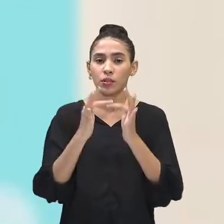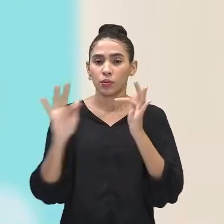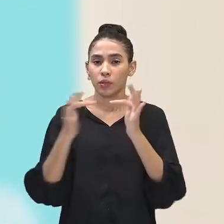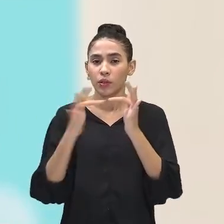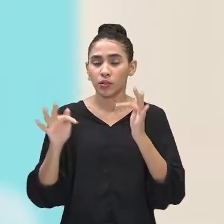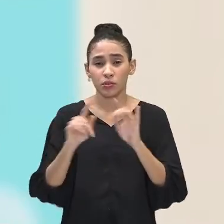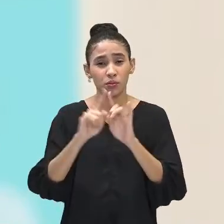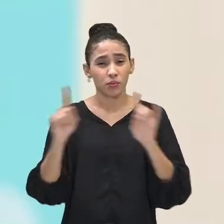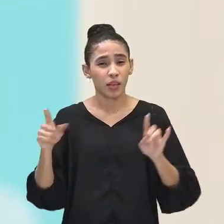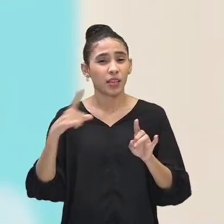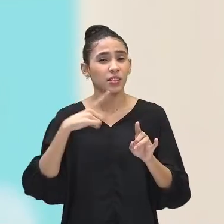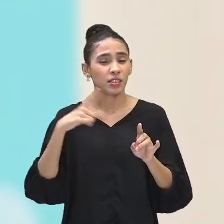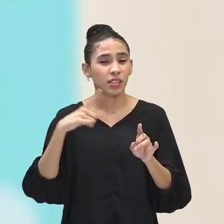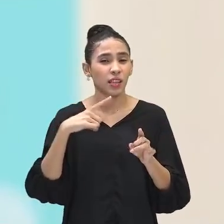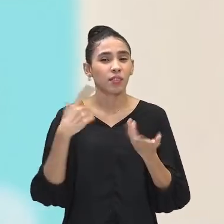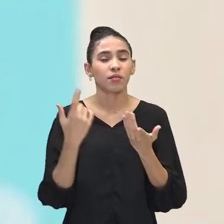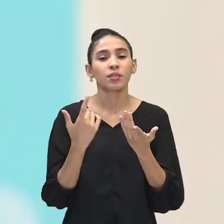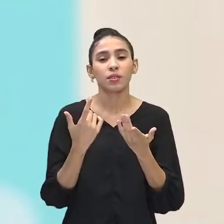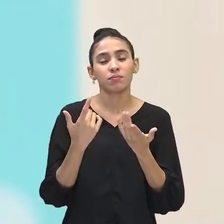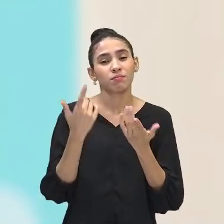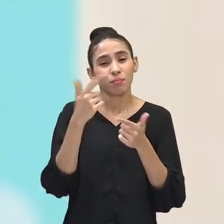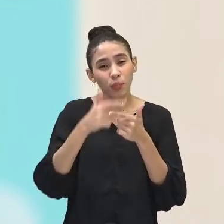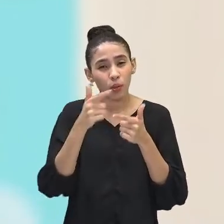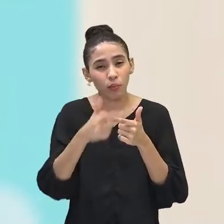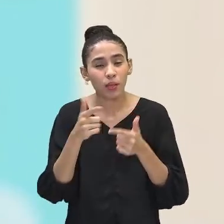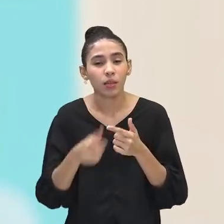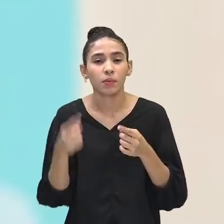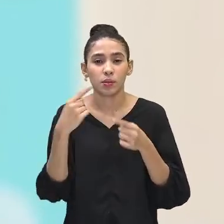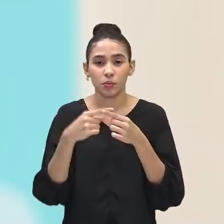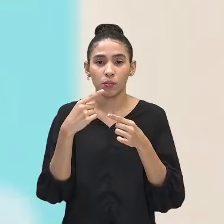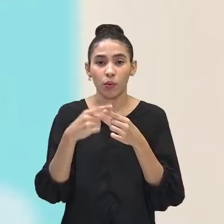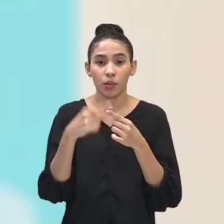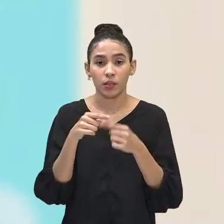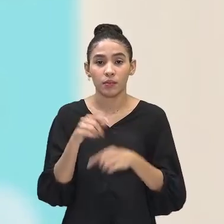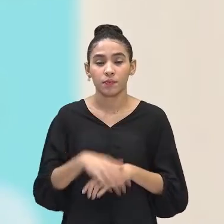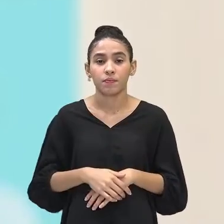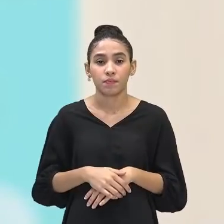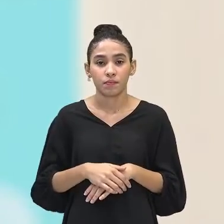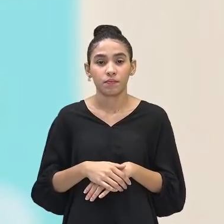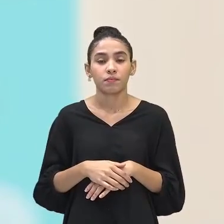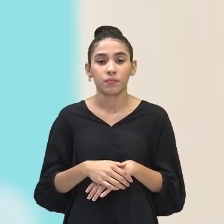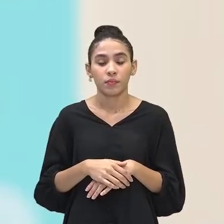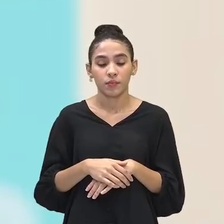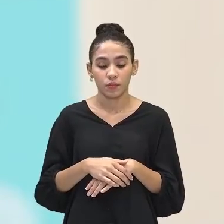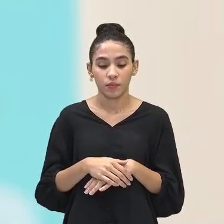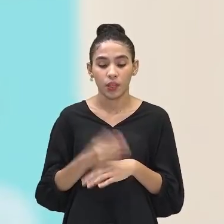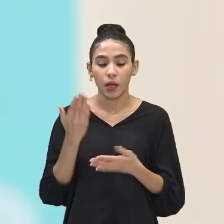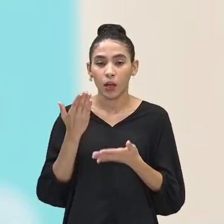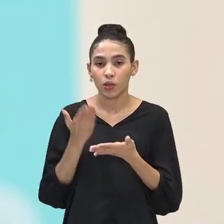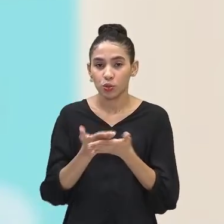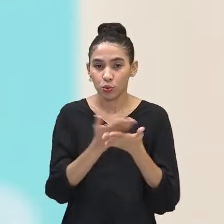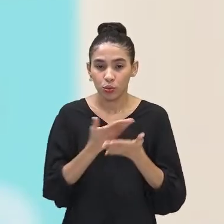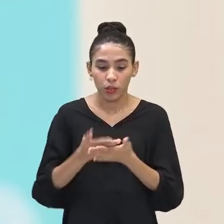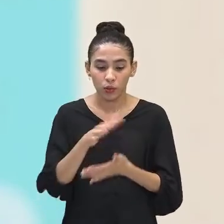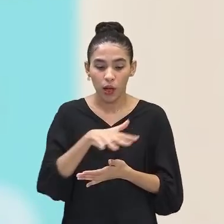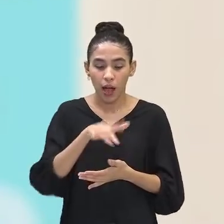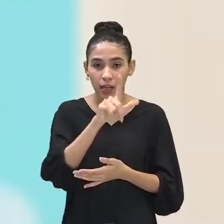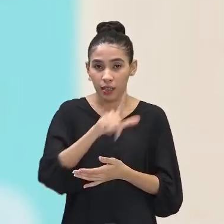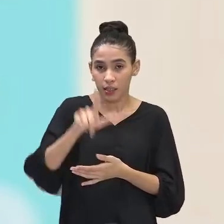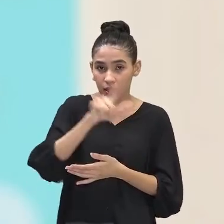besteira, mas muitos dizem que foi uma besteira, porque afinal ele estava ali ingressando na carreira de escritor e tudo mais.